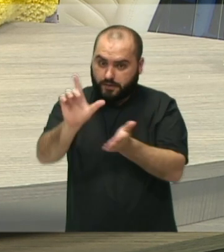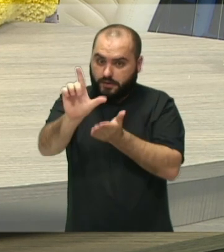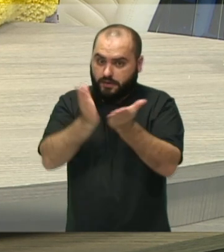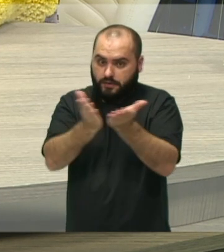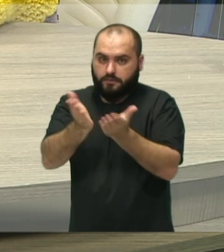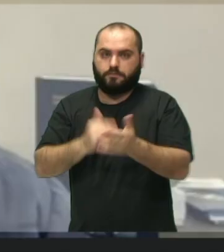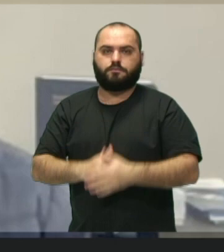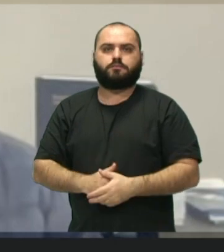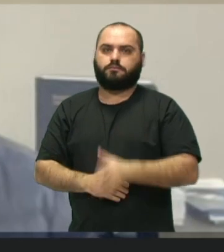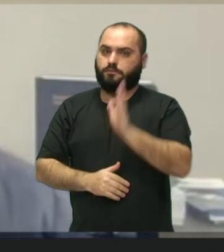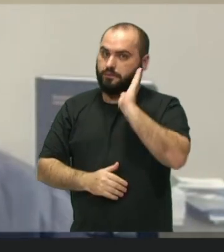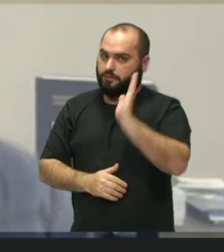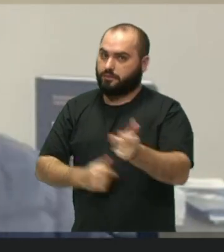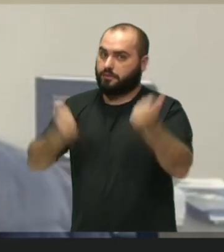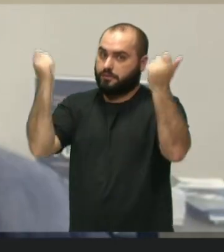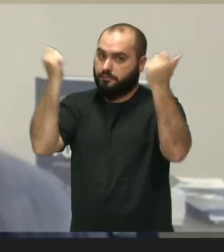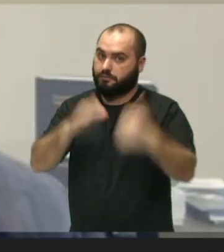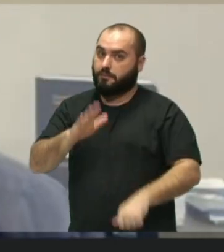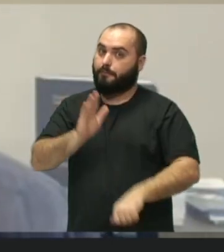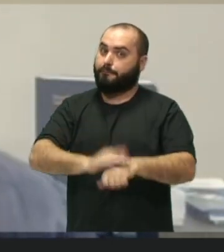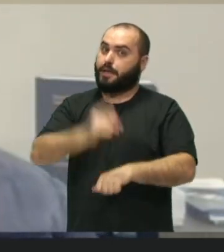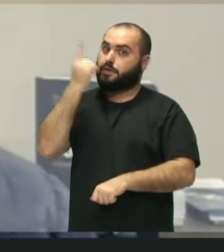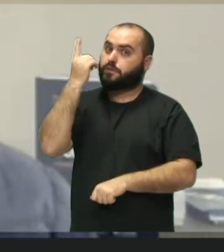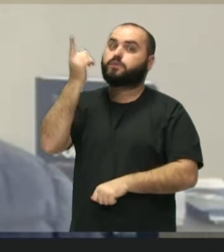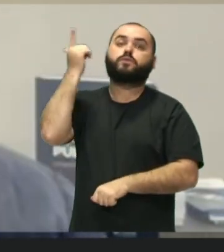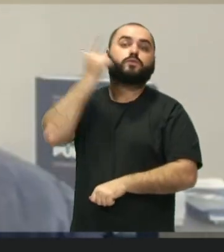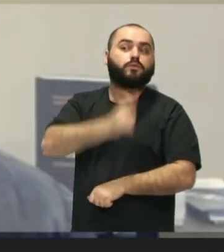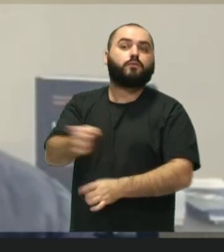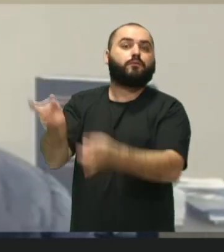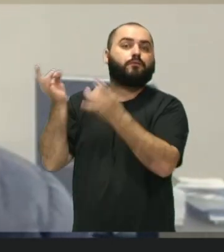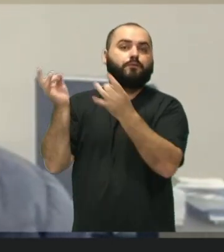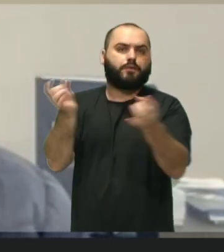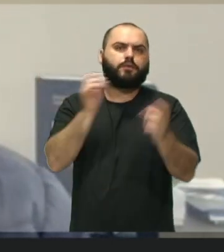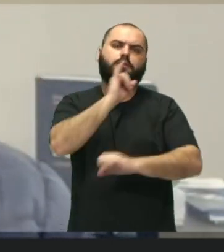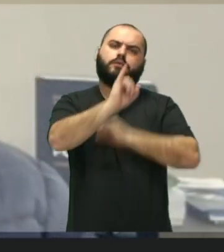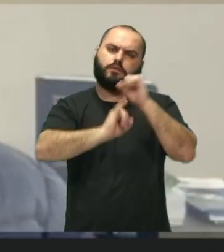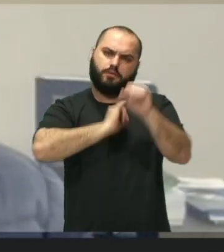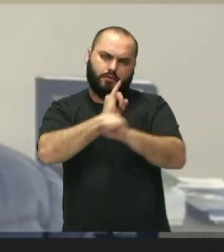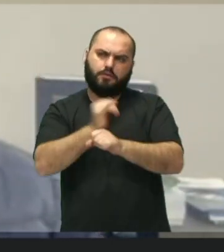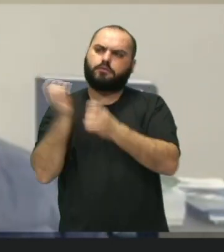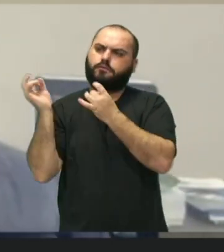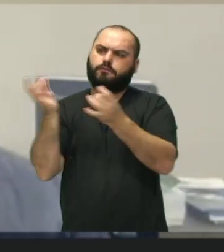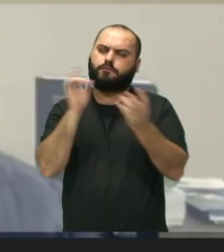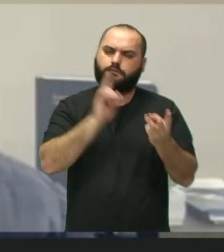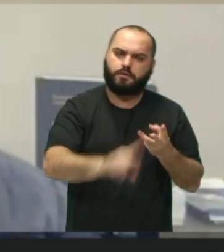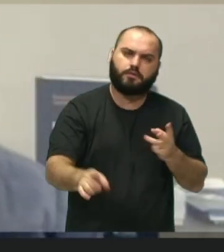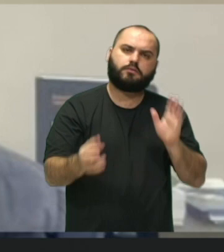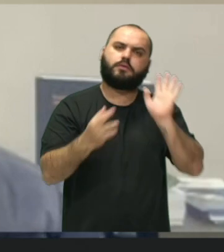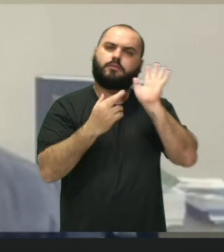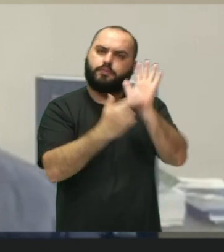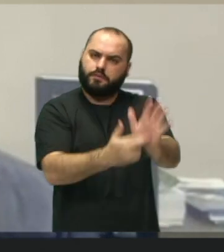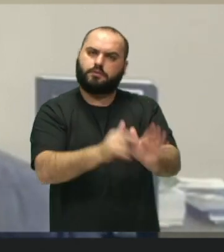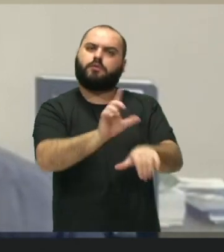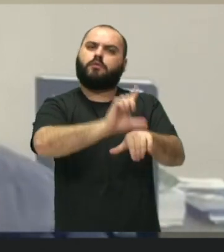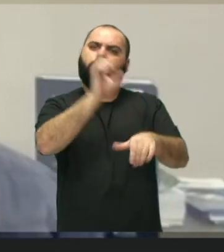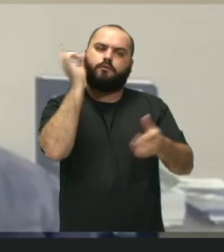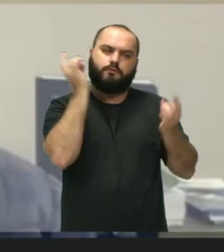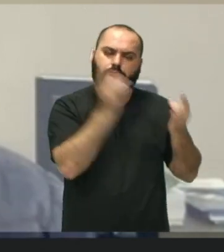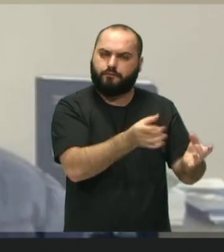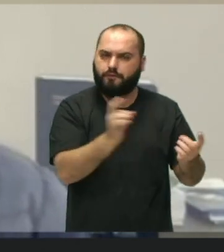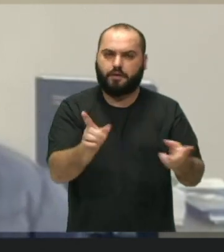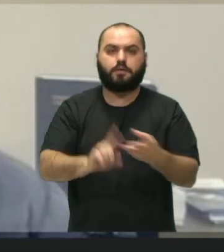licitações. Eu costumo dizer que ele é mais um canal de venda. Assim como a internet é um canal de venda, assim como o representante comercial é um canal de venda,